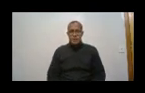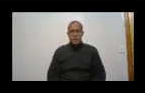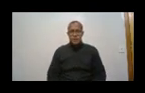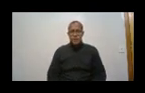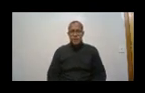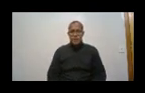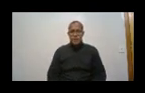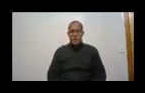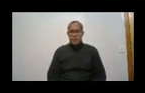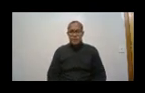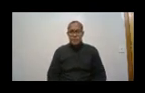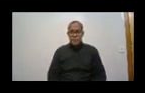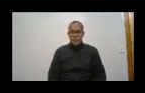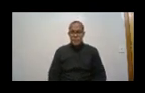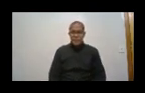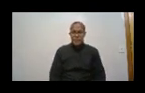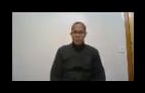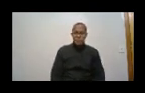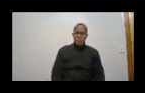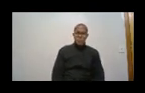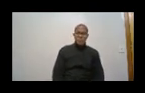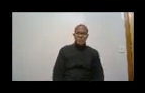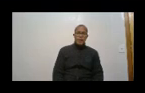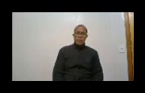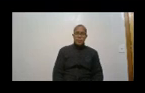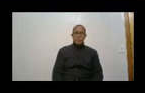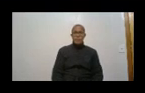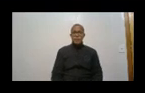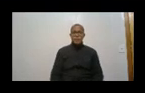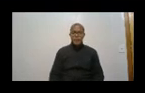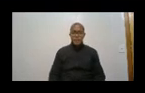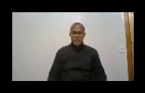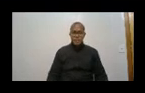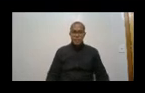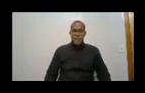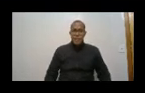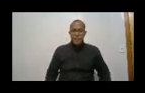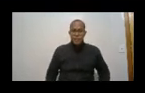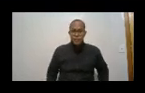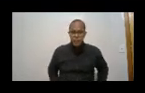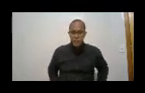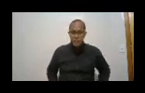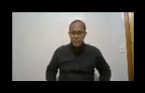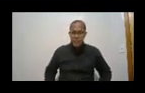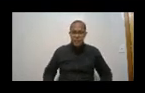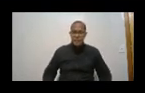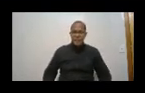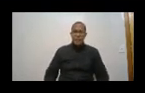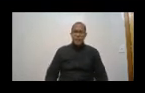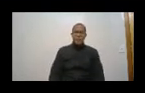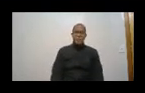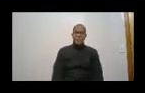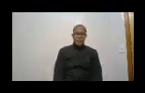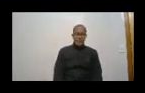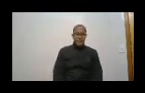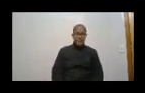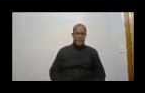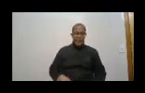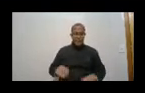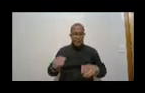está vendo uma imagem com setas azuis e marrons simultaneamente, a azul sendo eliminada e a marrom